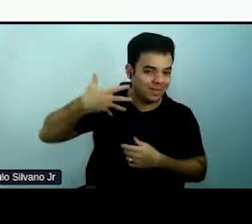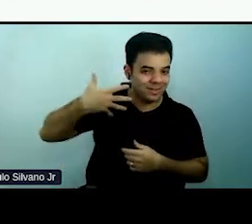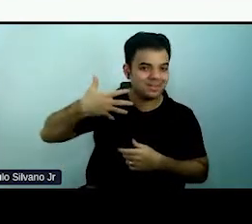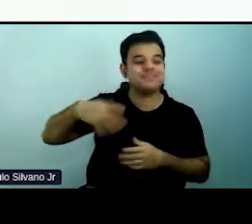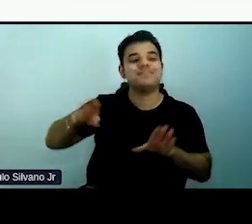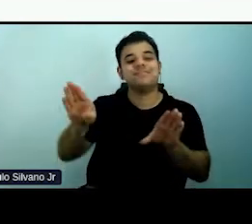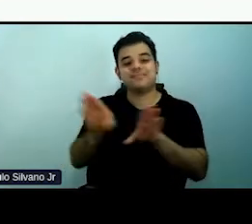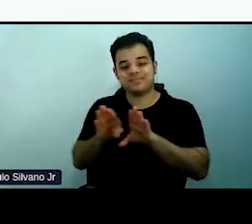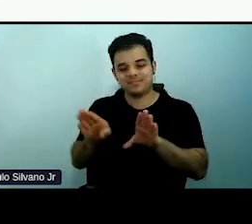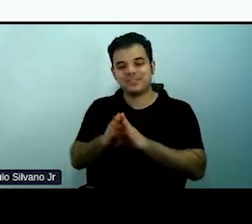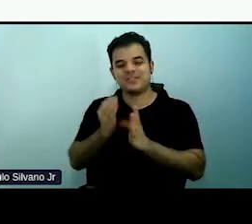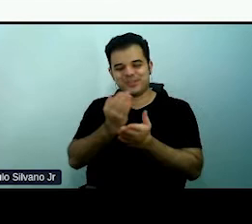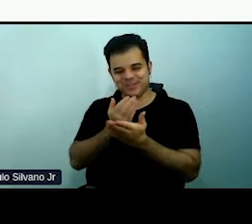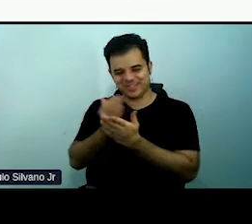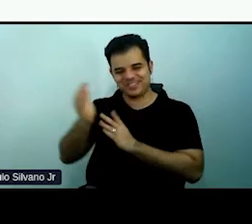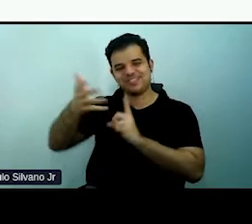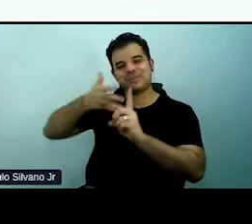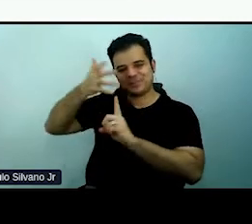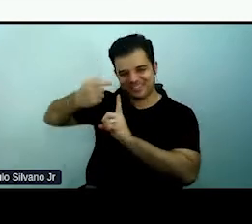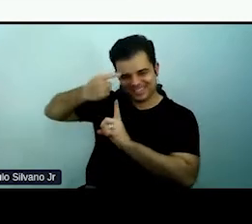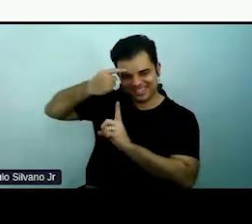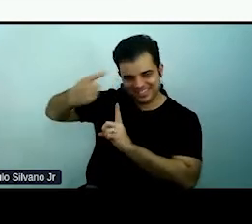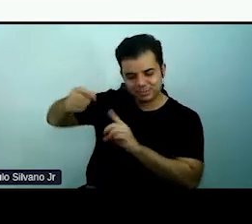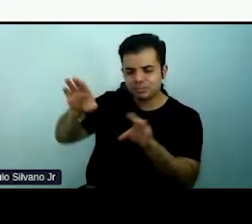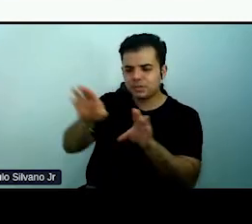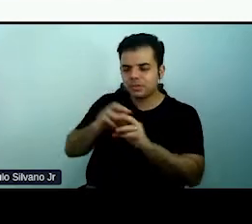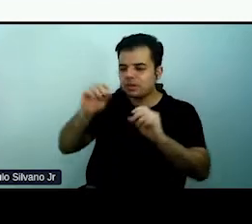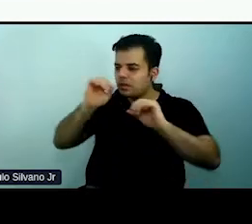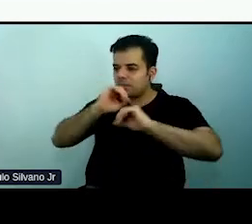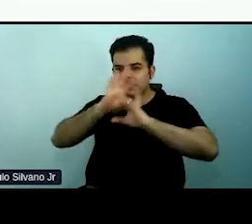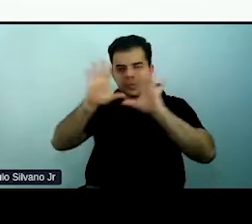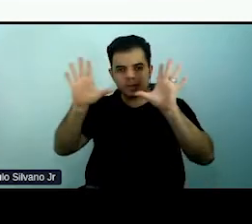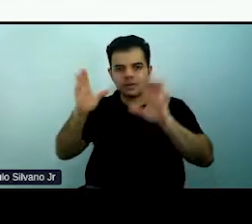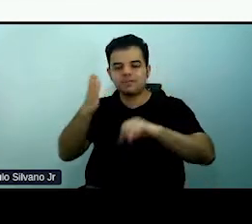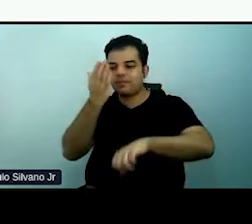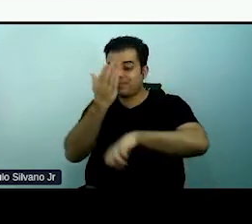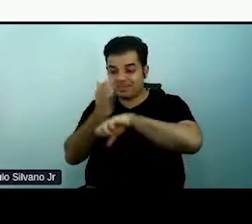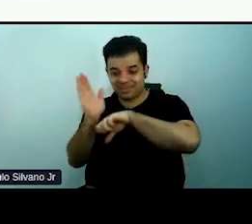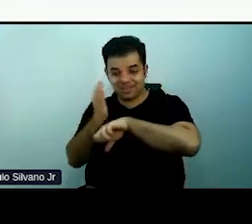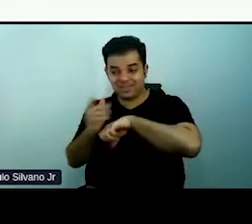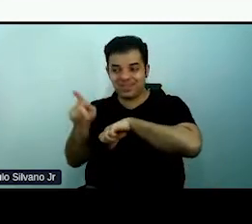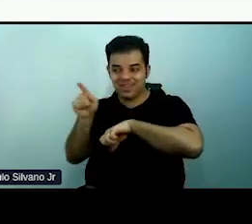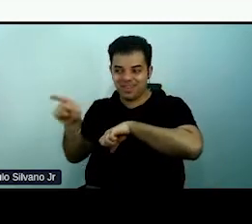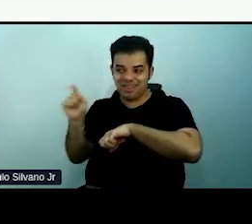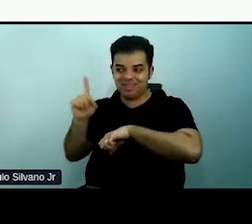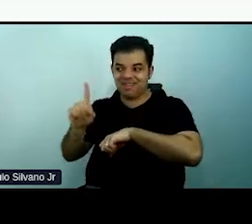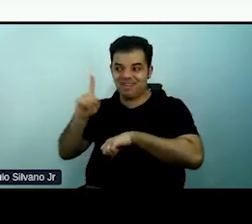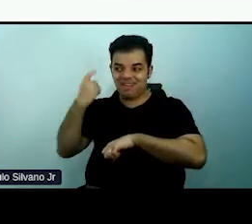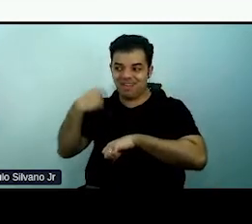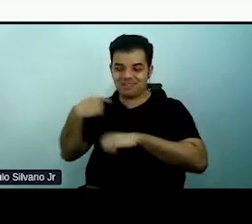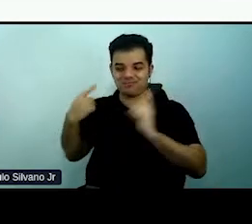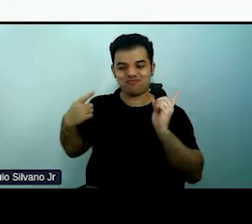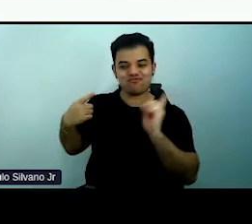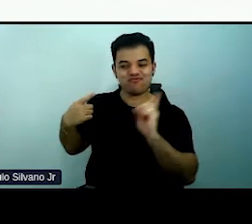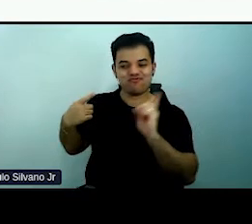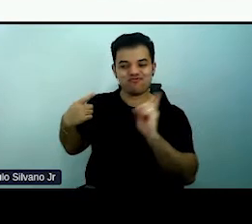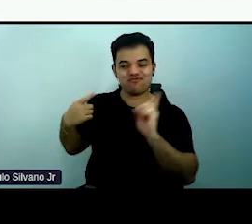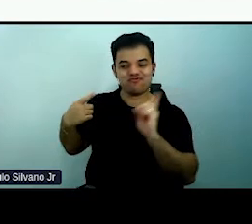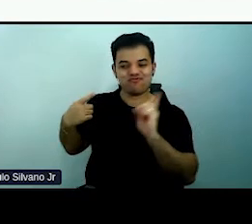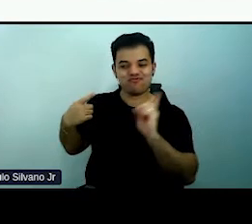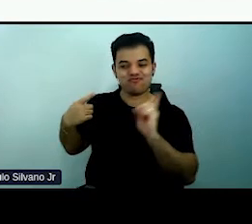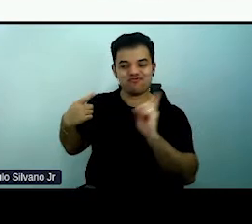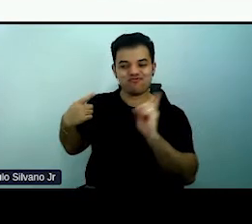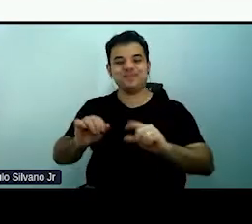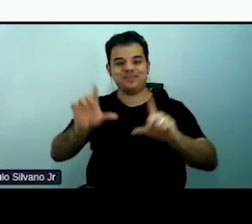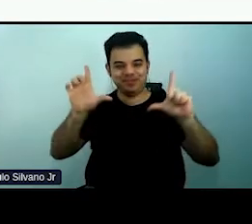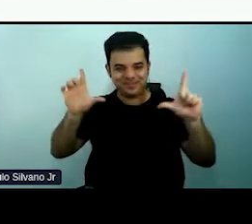começou ali a palestra, e o que refletiu já esse treinamento que o pessoal recebeu antes da minha chegada. Legal. Vou